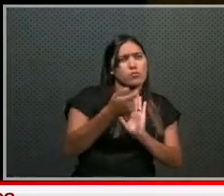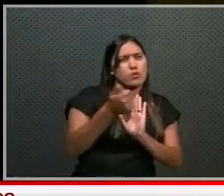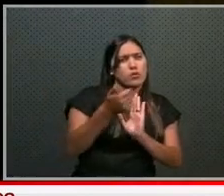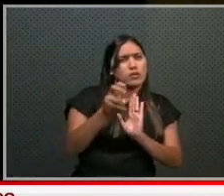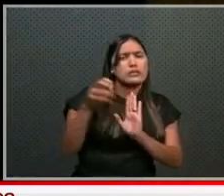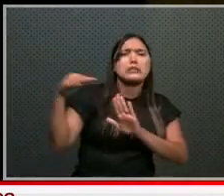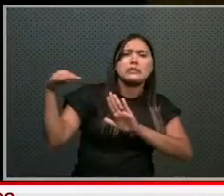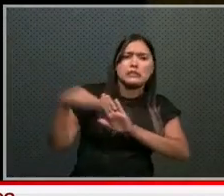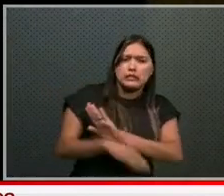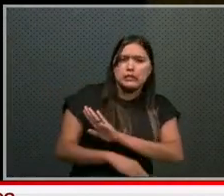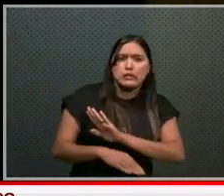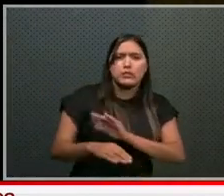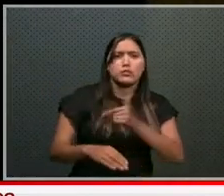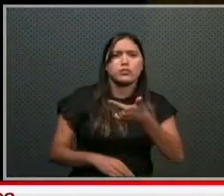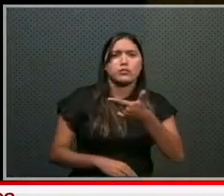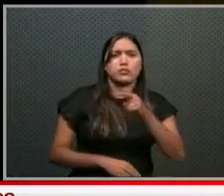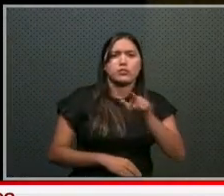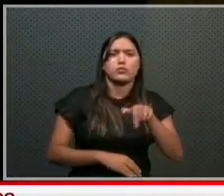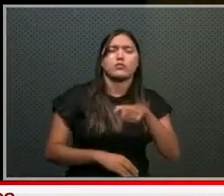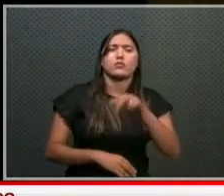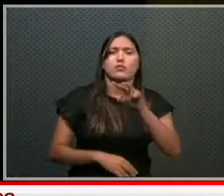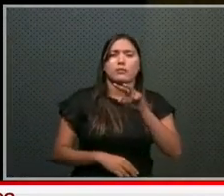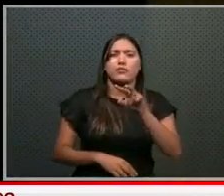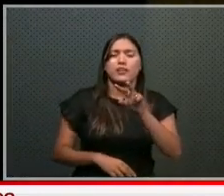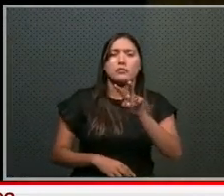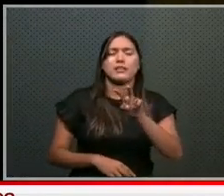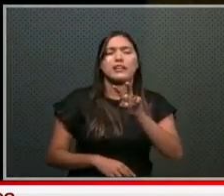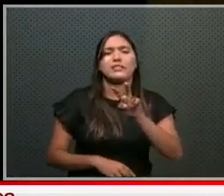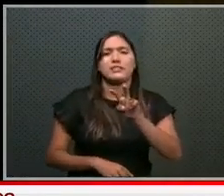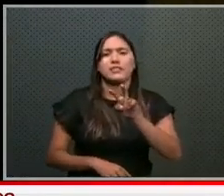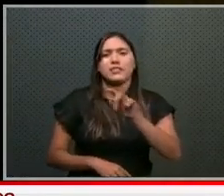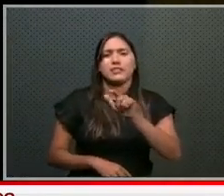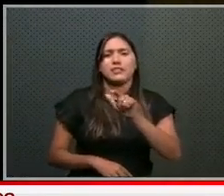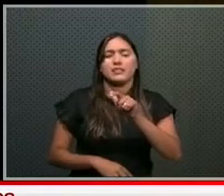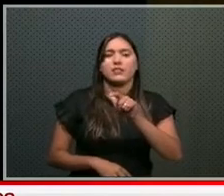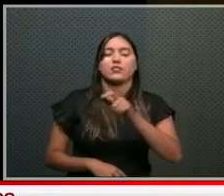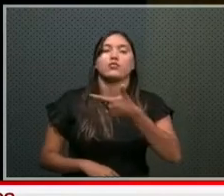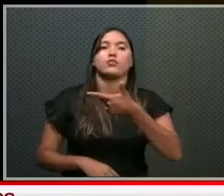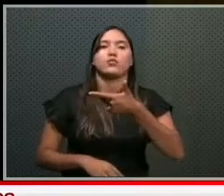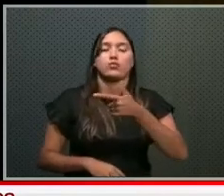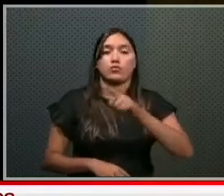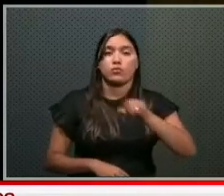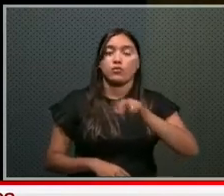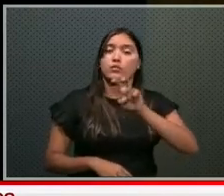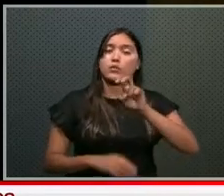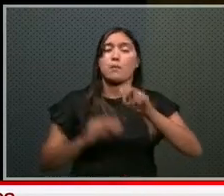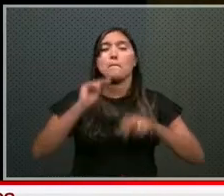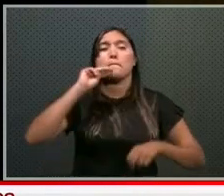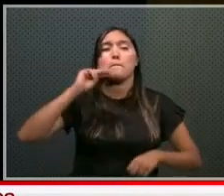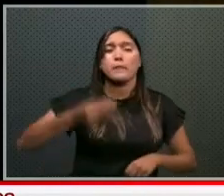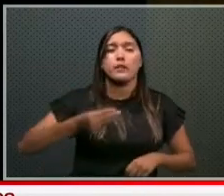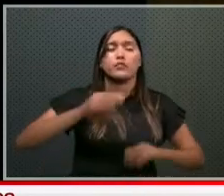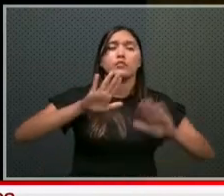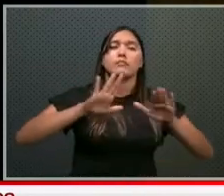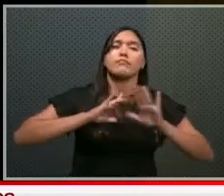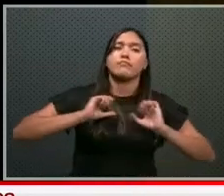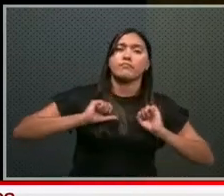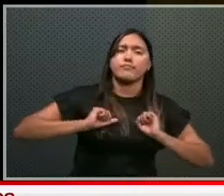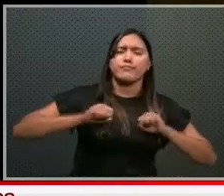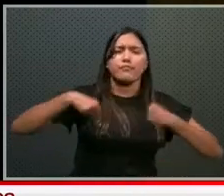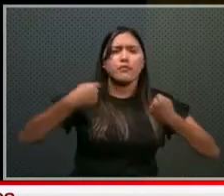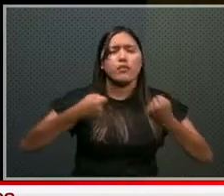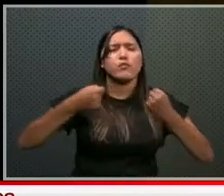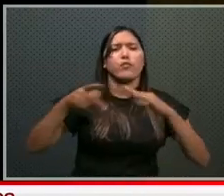de 2,5 milhões de hectares para menos de 500 mil em 2015 Deputado decorrente de esforços